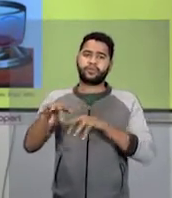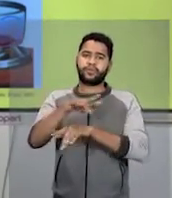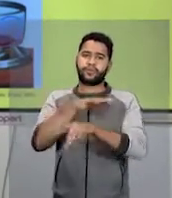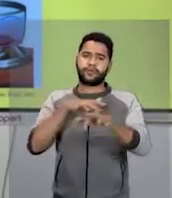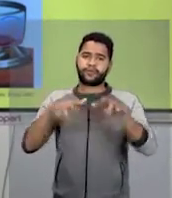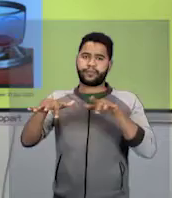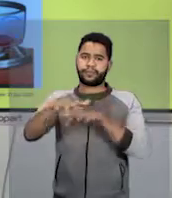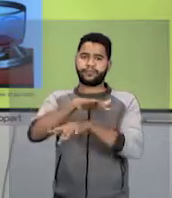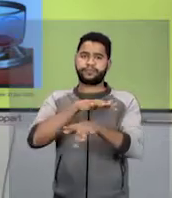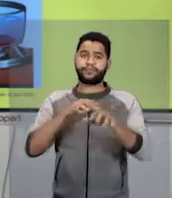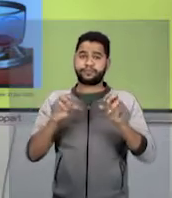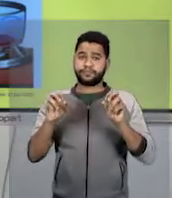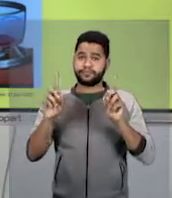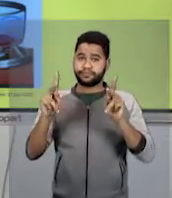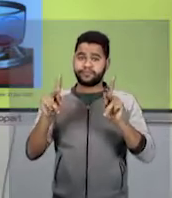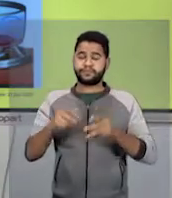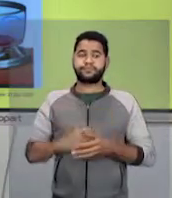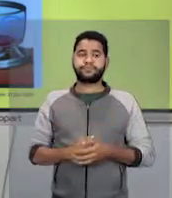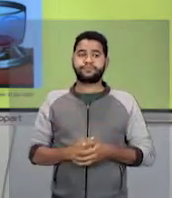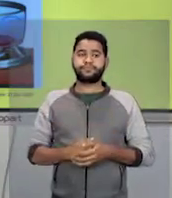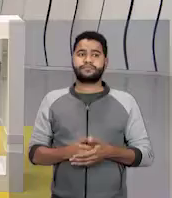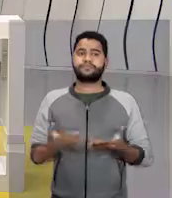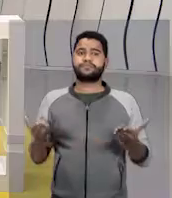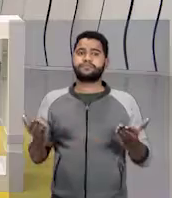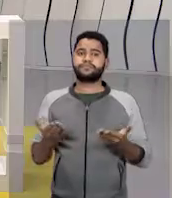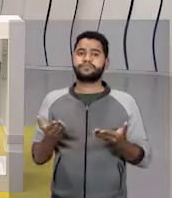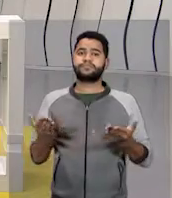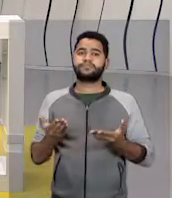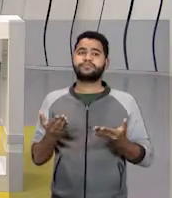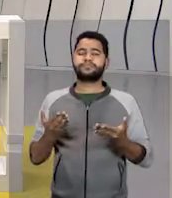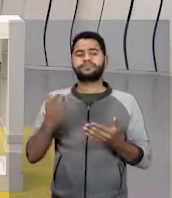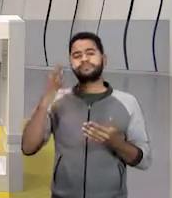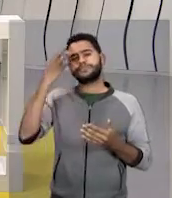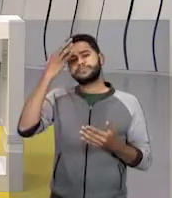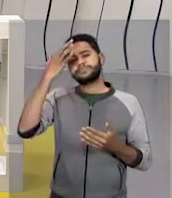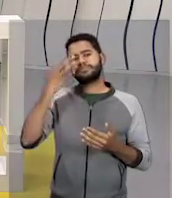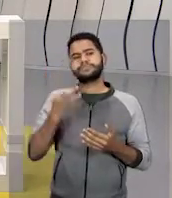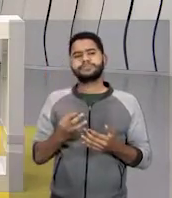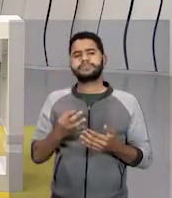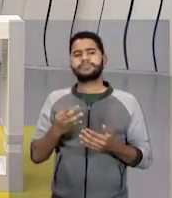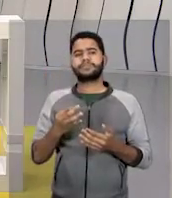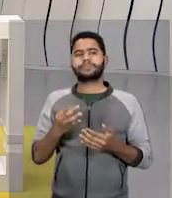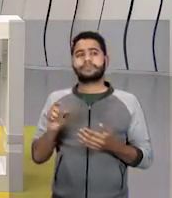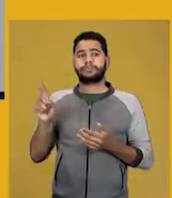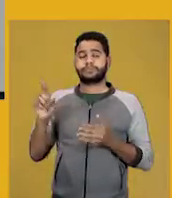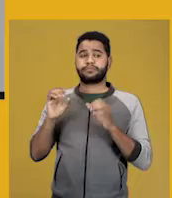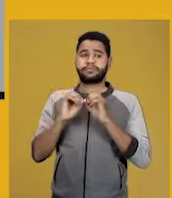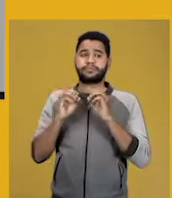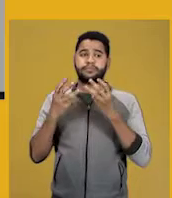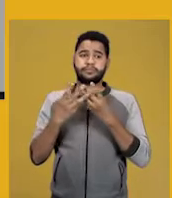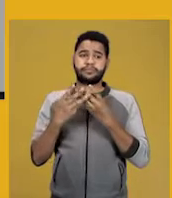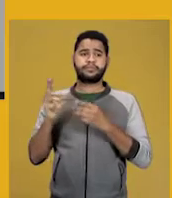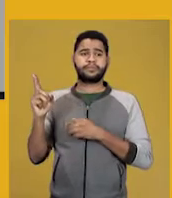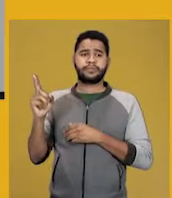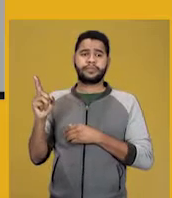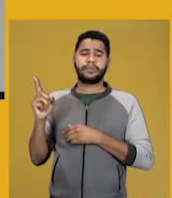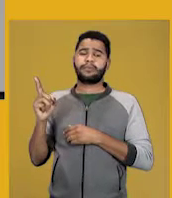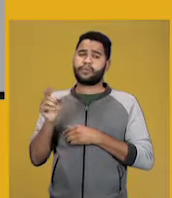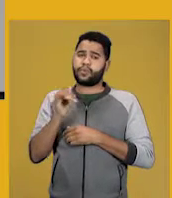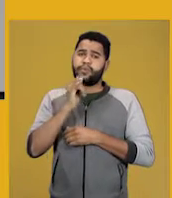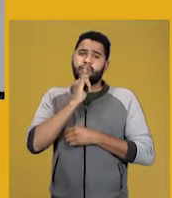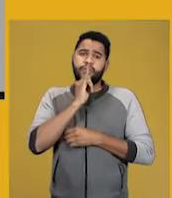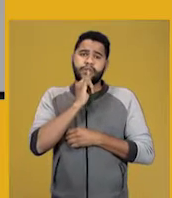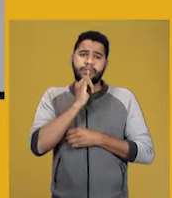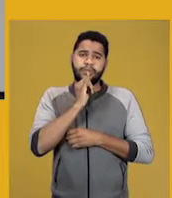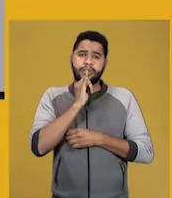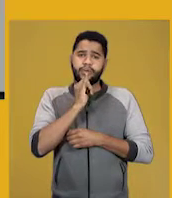movimentação. Ok? Vamos lá agora entender esse slide. Aqui é um